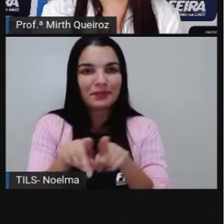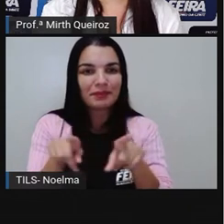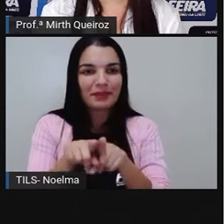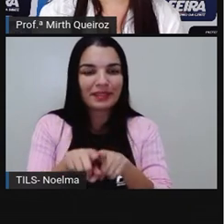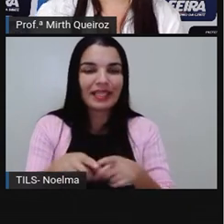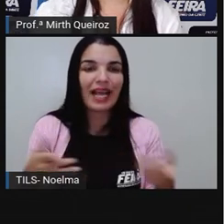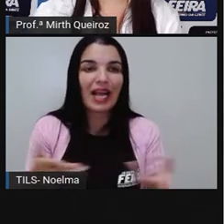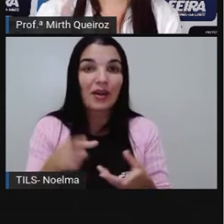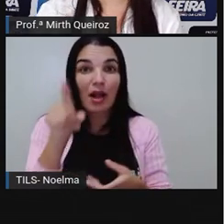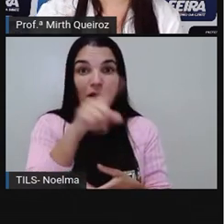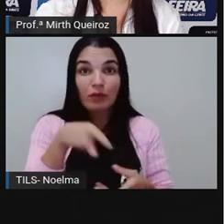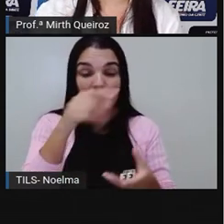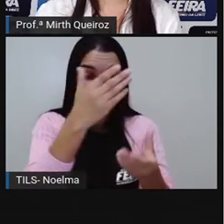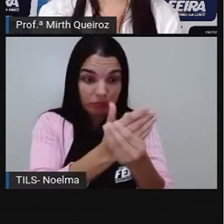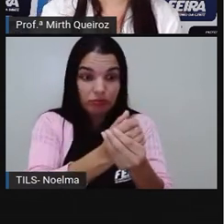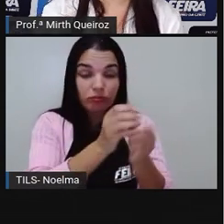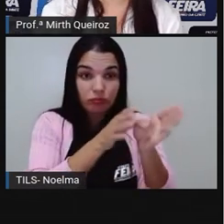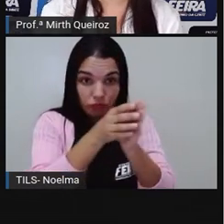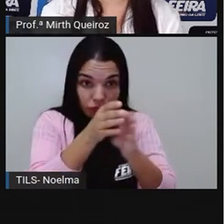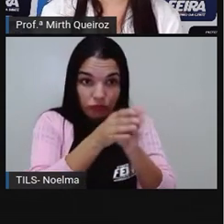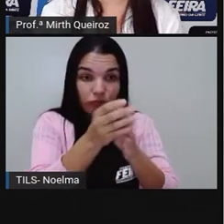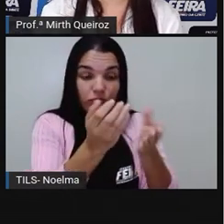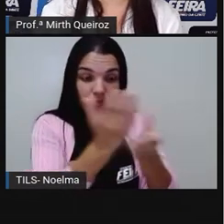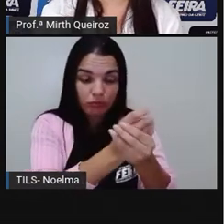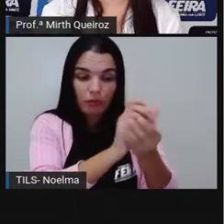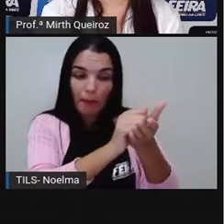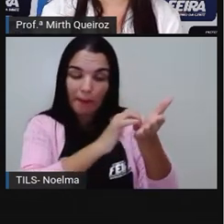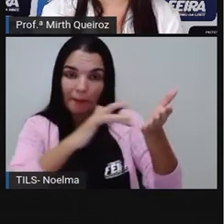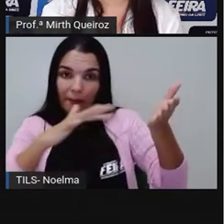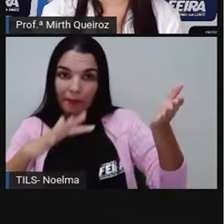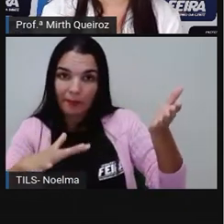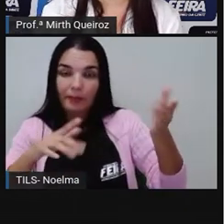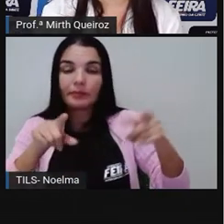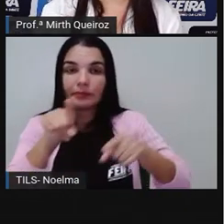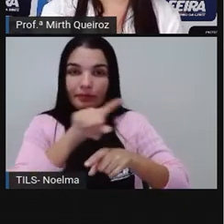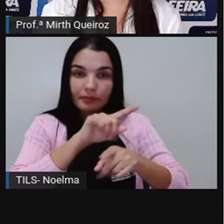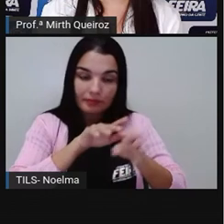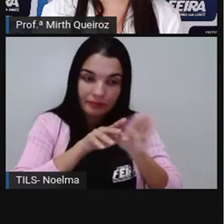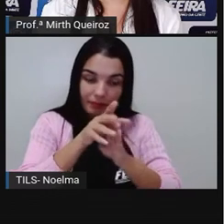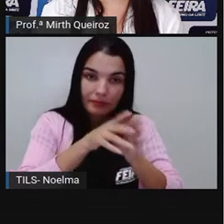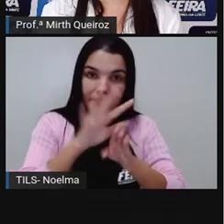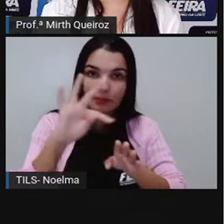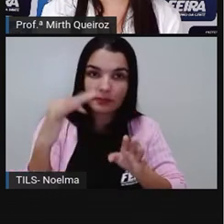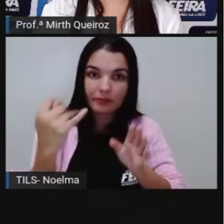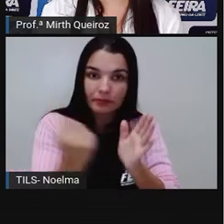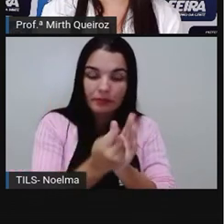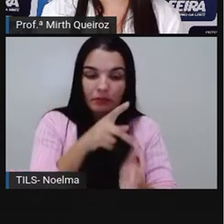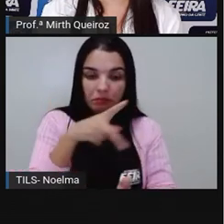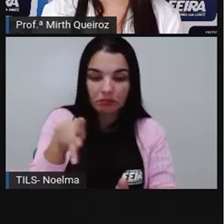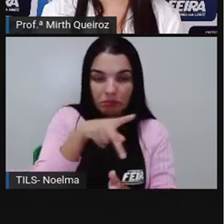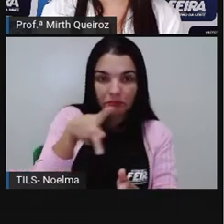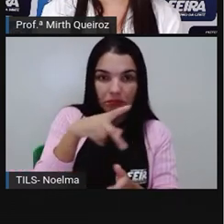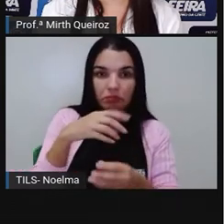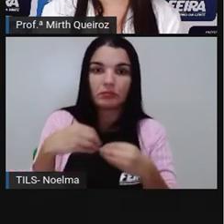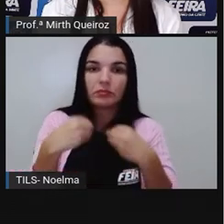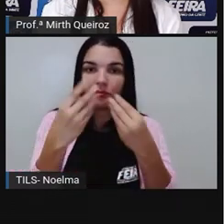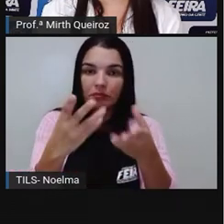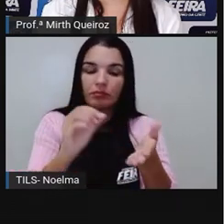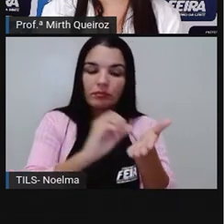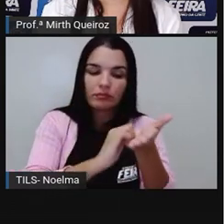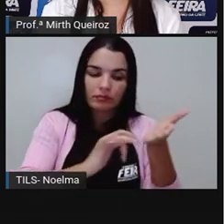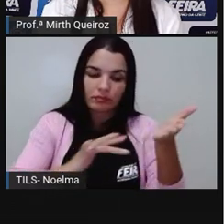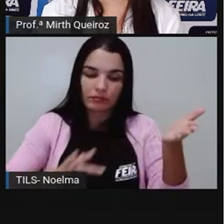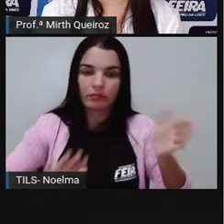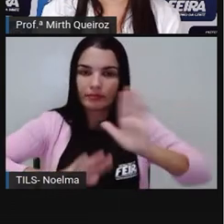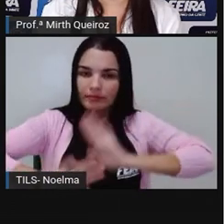E agora vocês vão pegar o seu percurso pedagógico, lá com as atividades, orientações aí encaminhadas pelo seu professor e realizar essas atividades